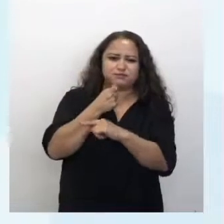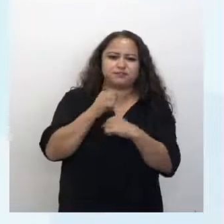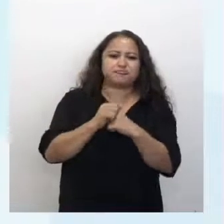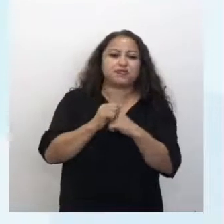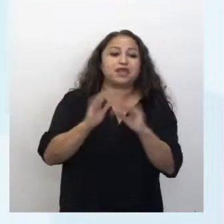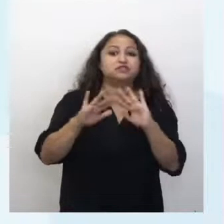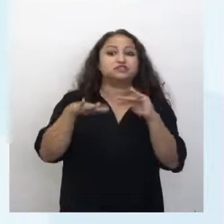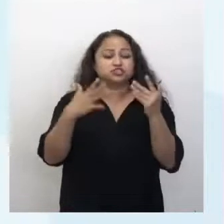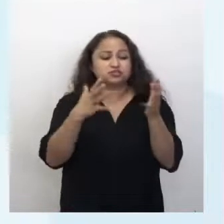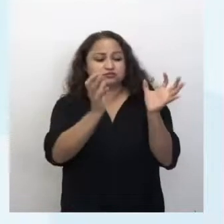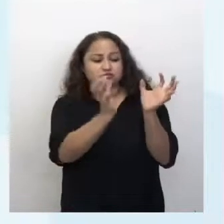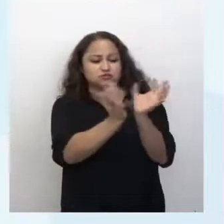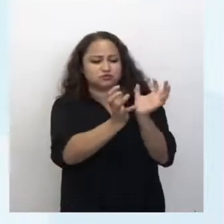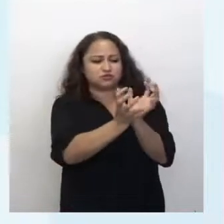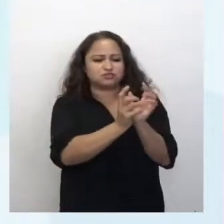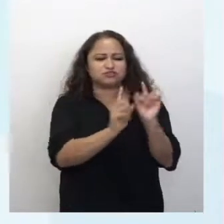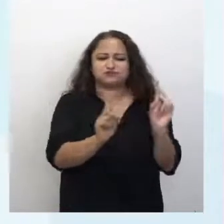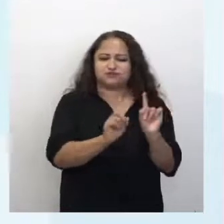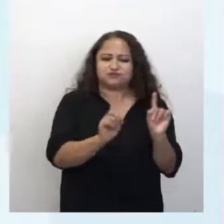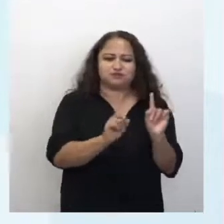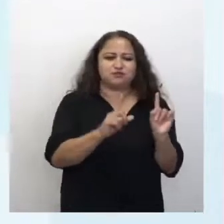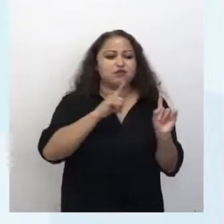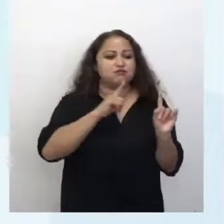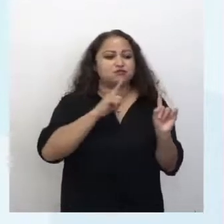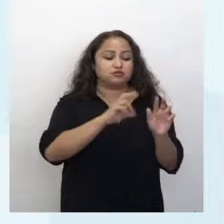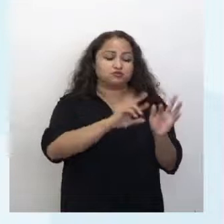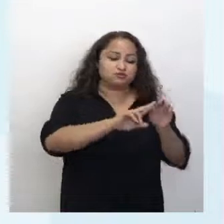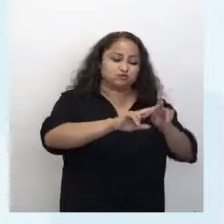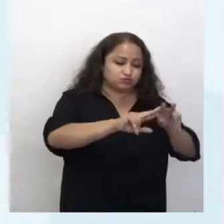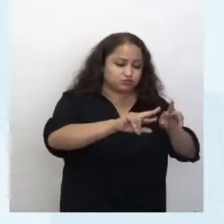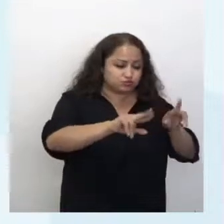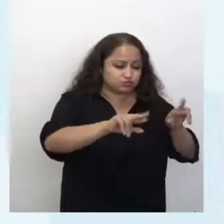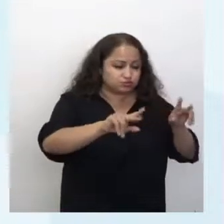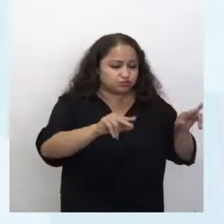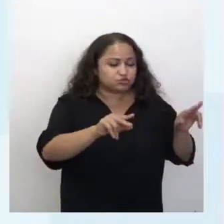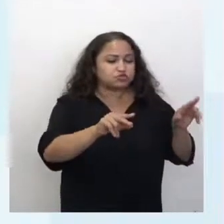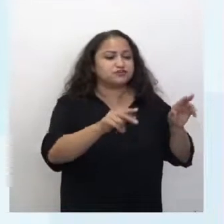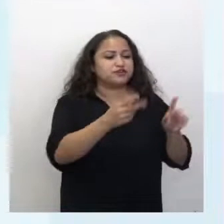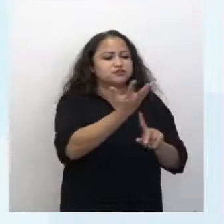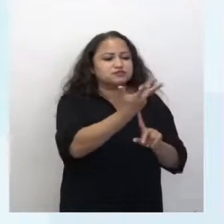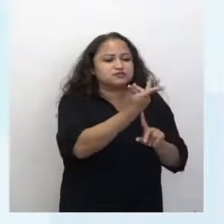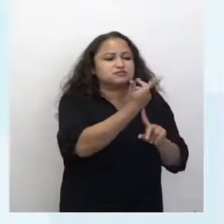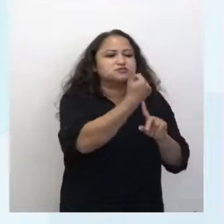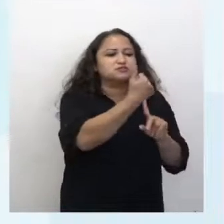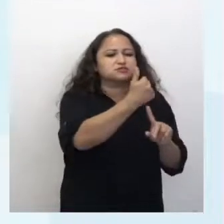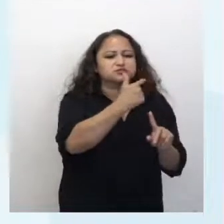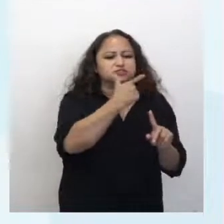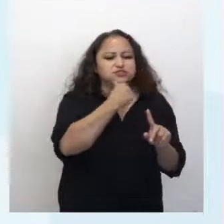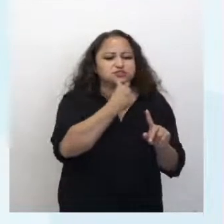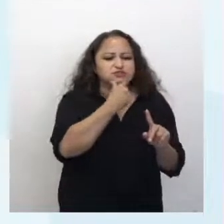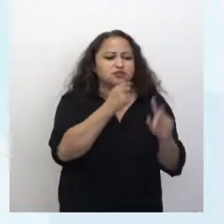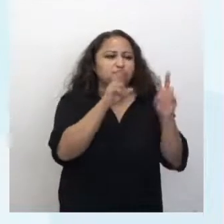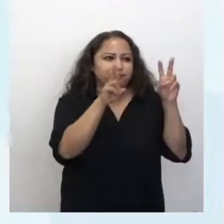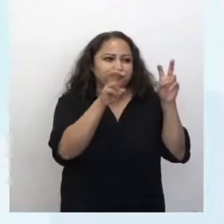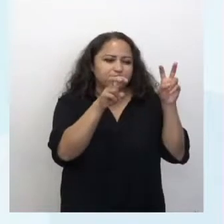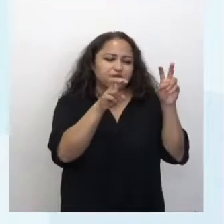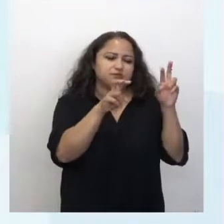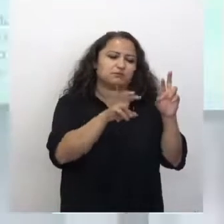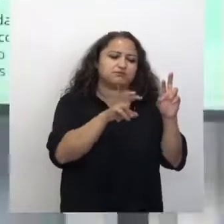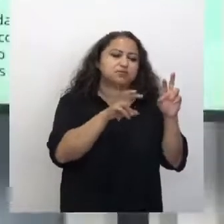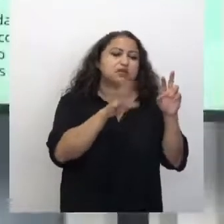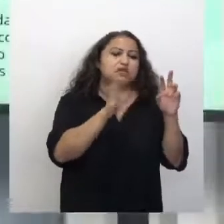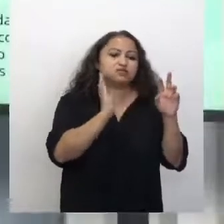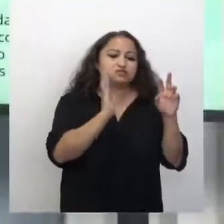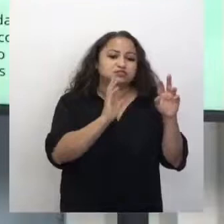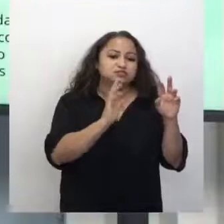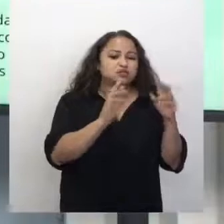não. Geralmente, eu pego artistas diversos dentro de uma temática previamente escolhida. Então, vamos supor que eu queira falar uma temática sobre